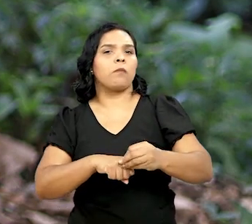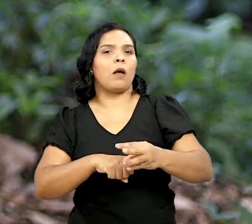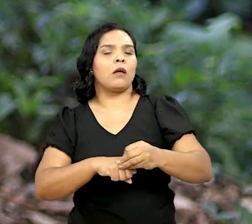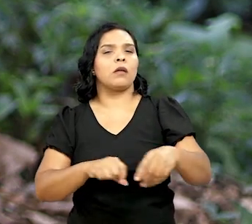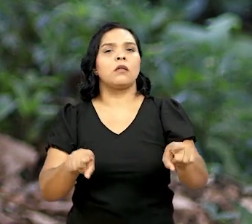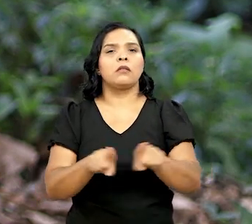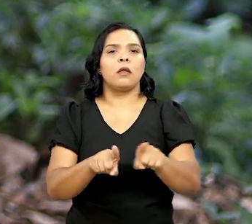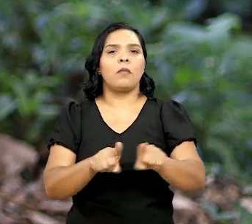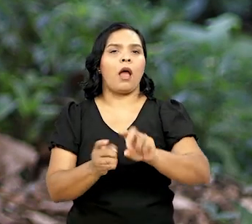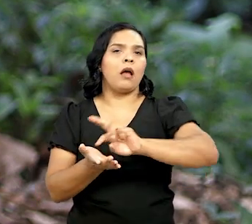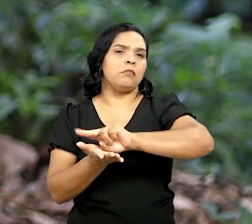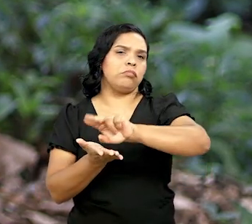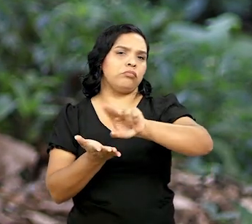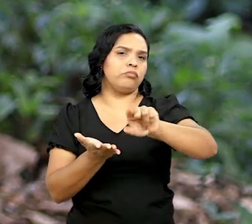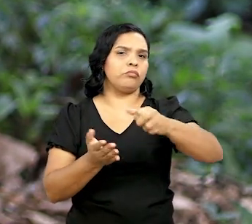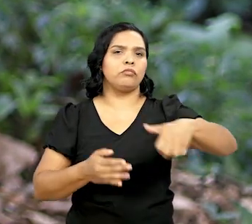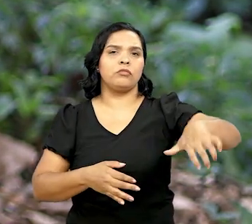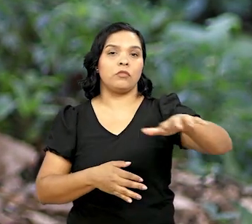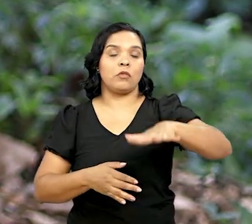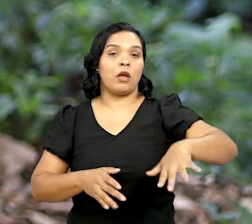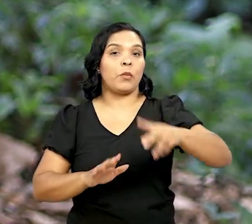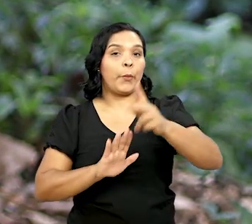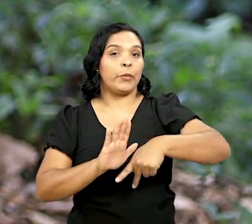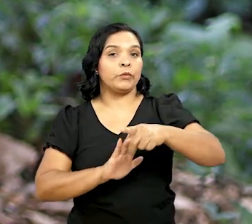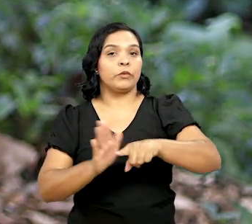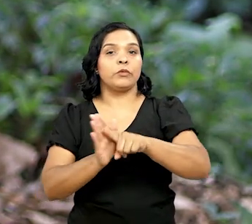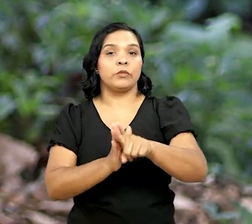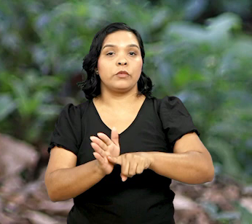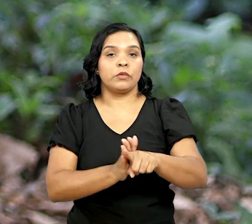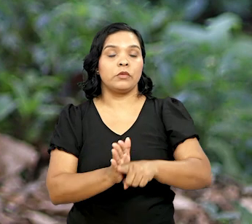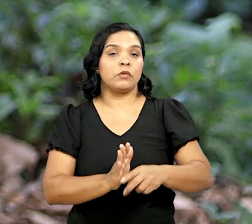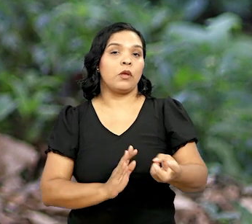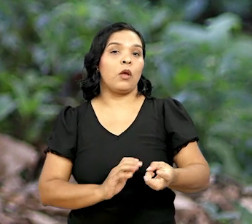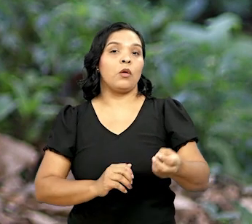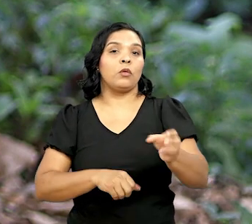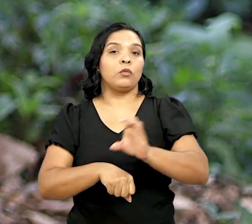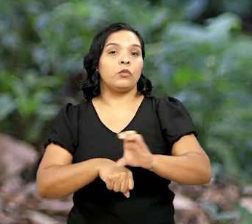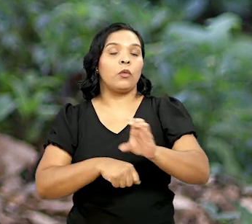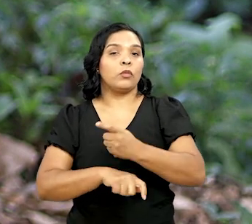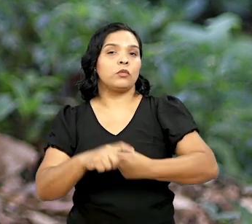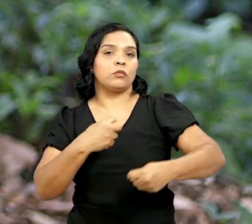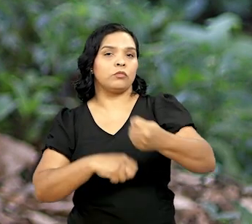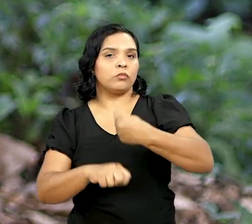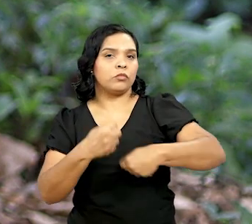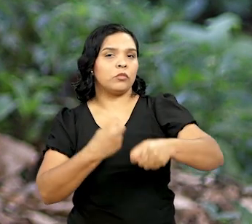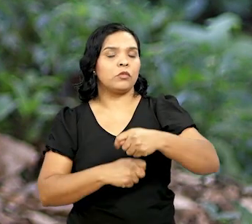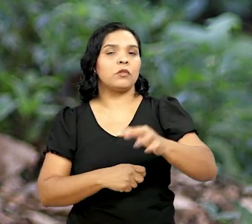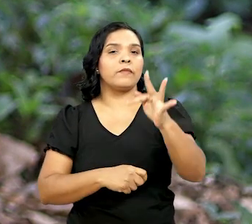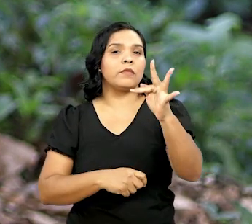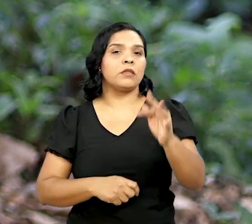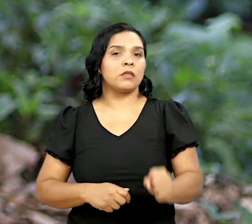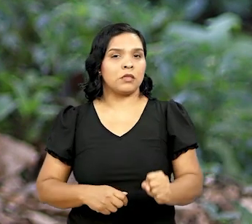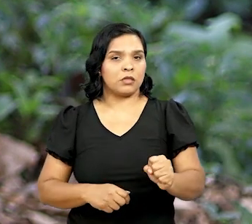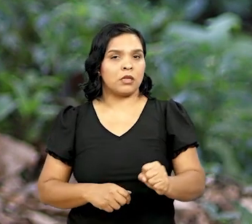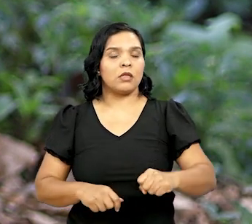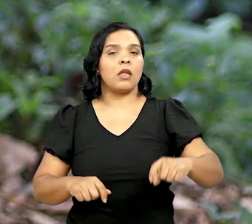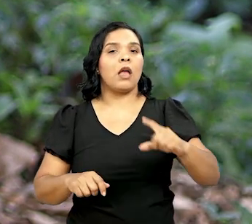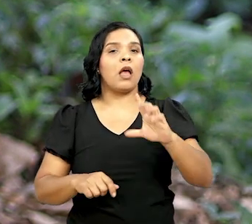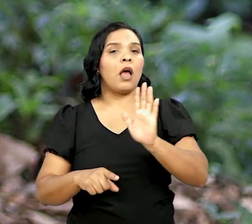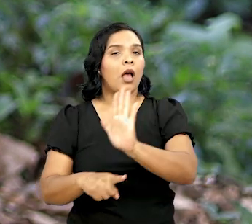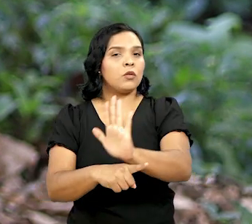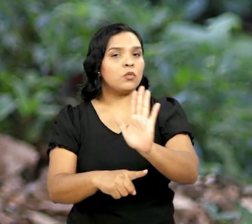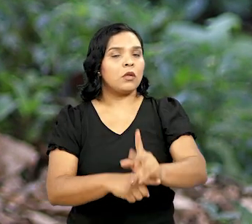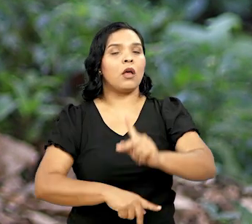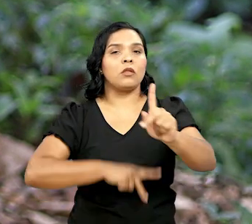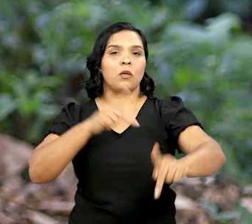e isso acontece nas mais diversas áreas. Um projeto de pesquisa do curso de Economia da Universidade Estadual de Feira de Santana tem ajudado